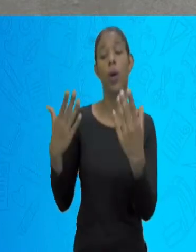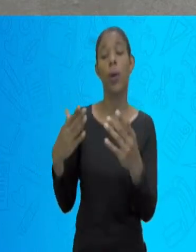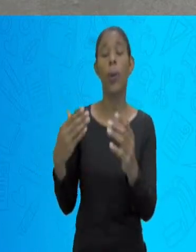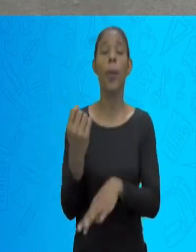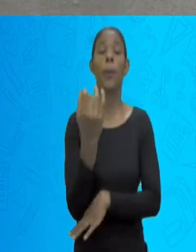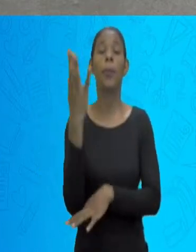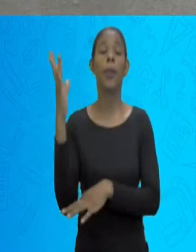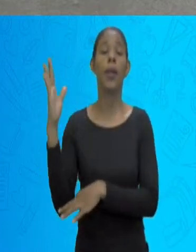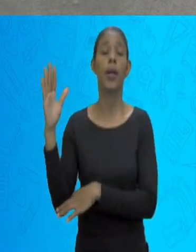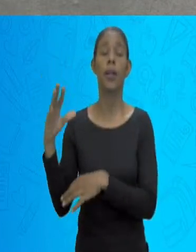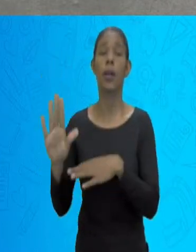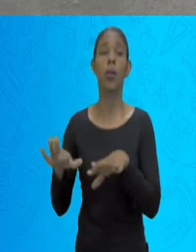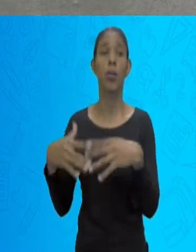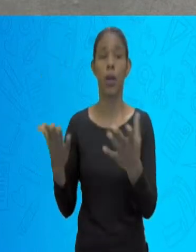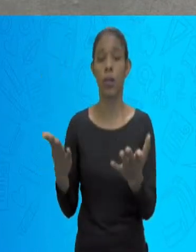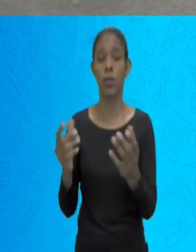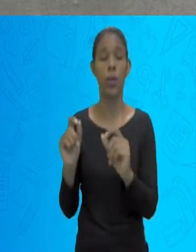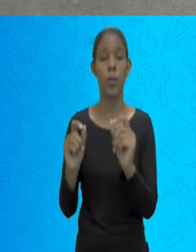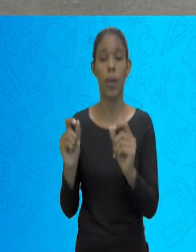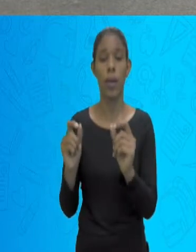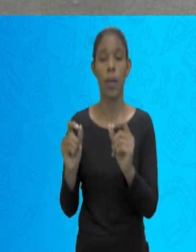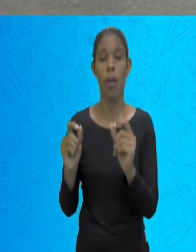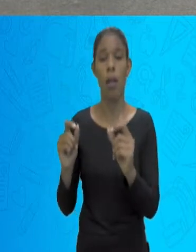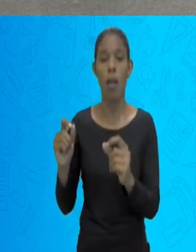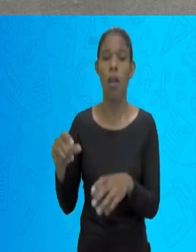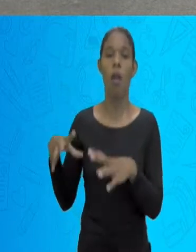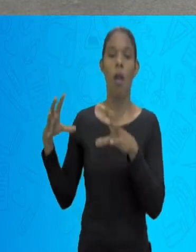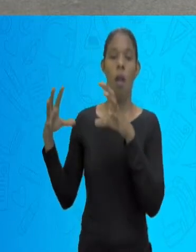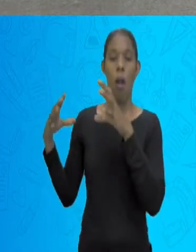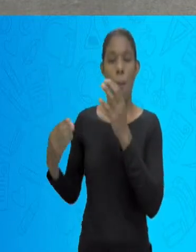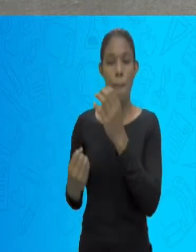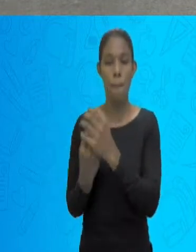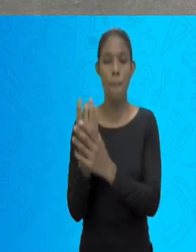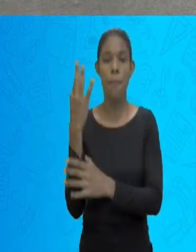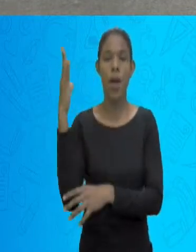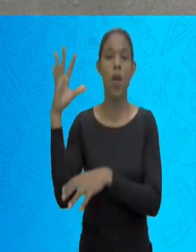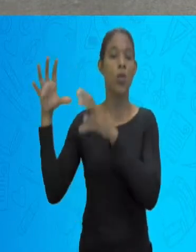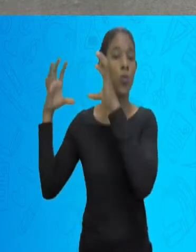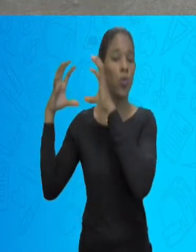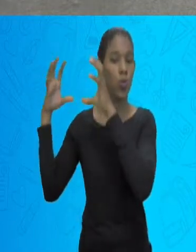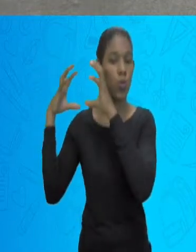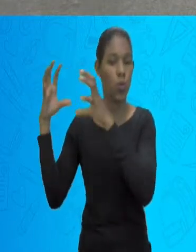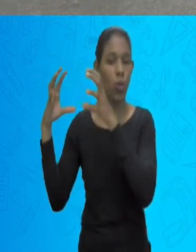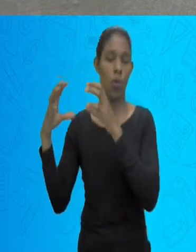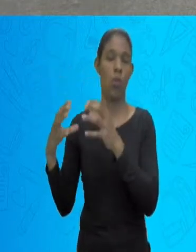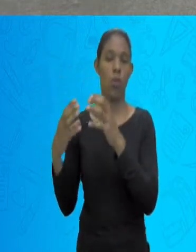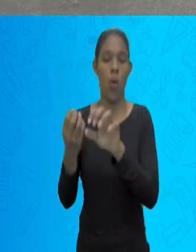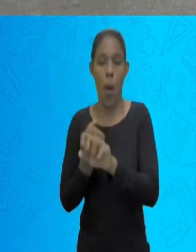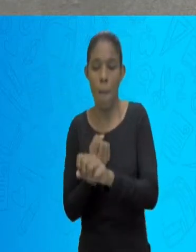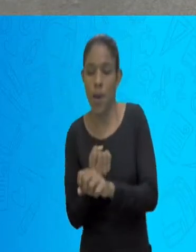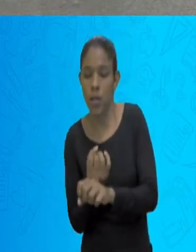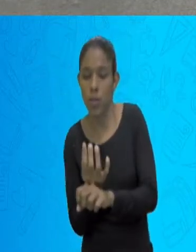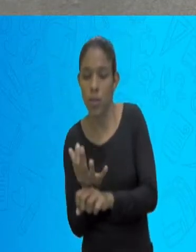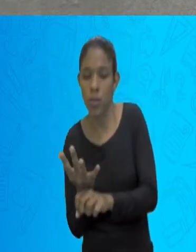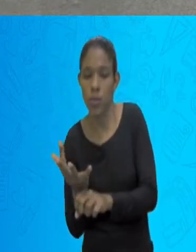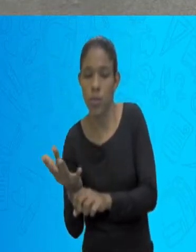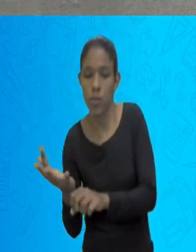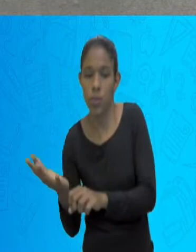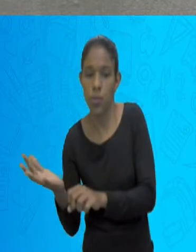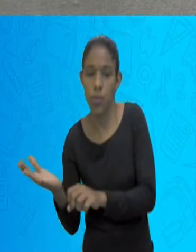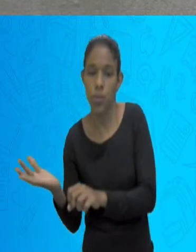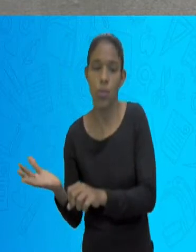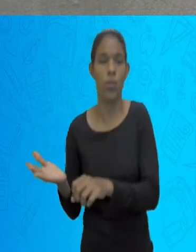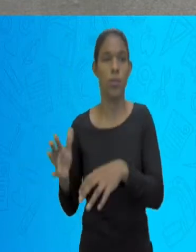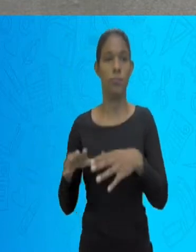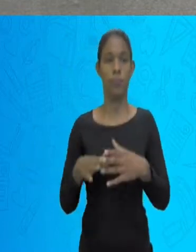plantas rasteiras que ficam pela areia. Então, isso determina a vegetação típica daquele lugar. E